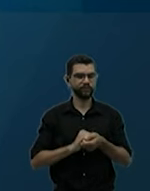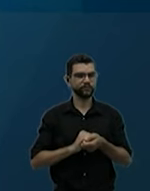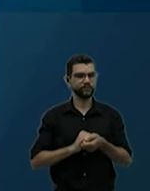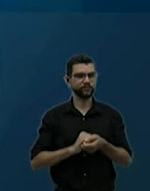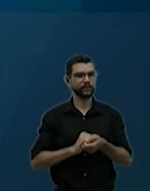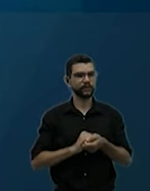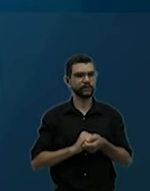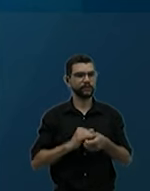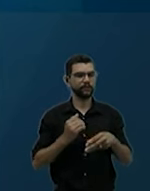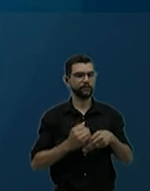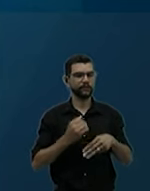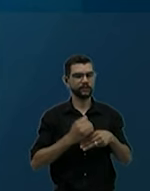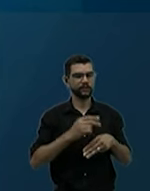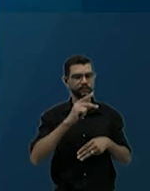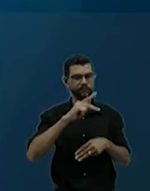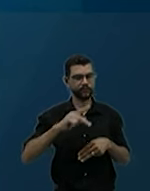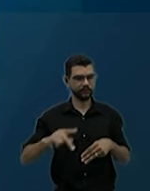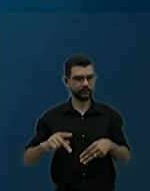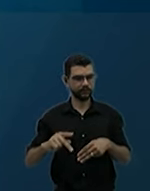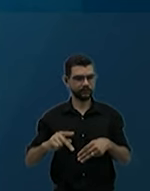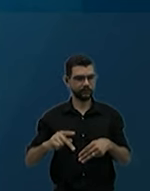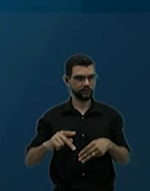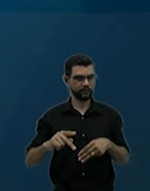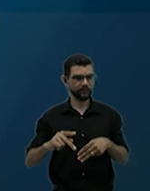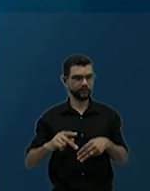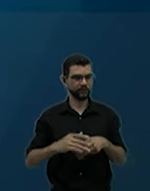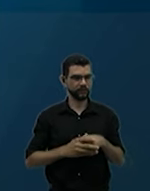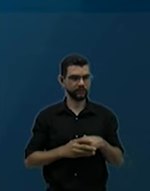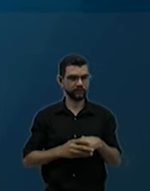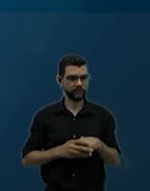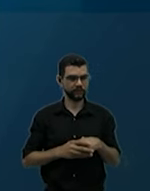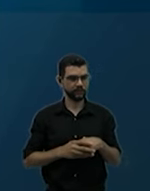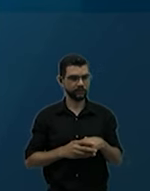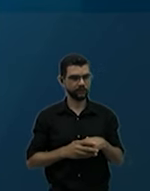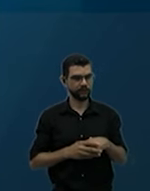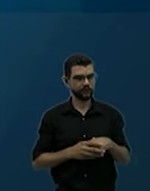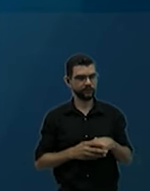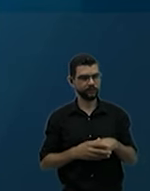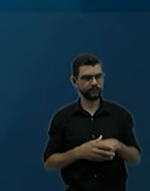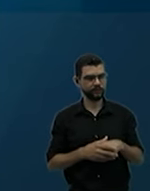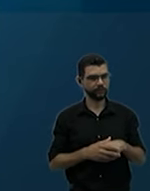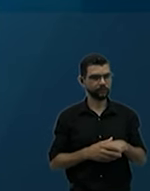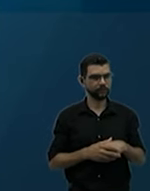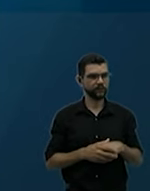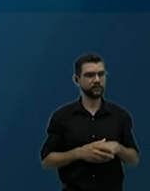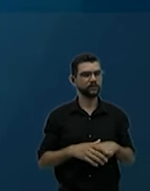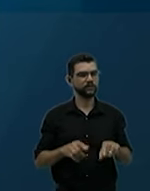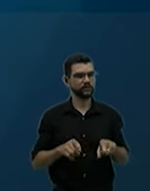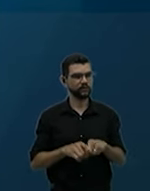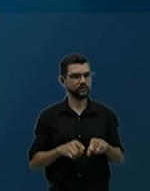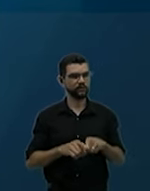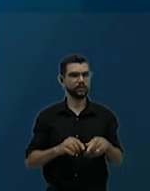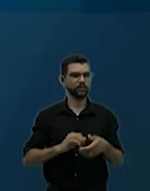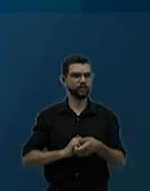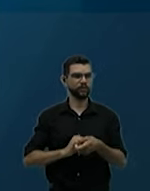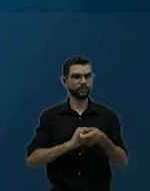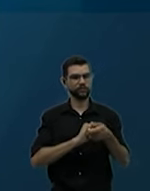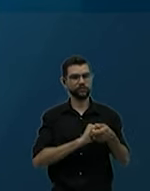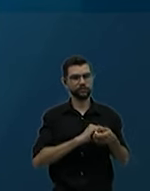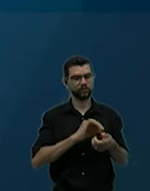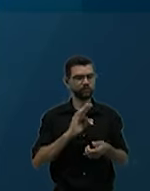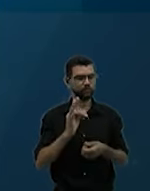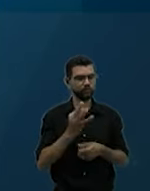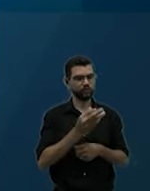Regina Helena Costa, estendendo aos demais ministros e ministras os meus cumprimentos,